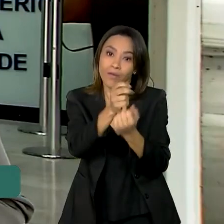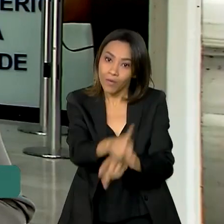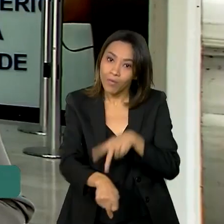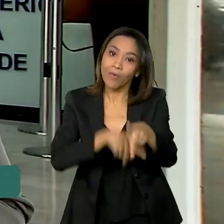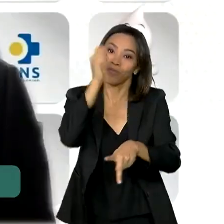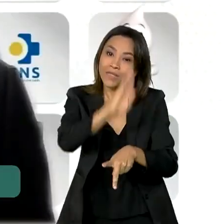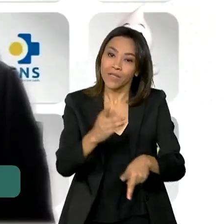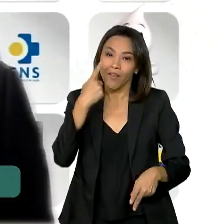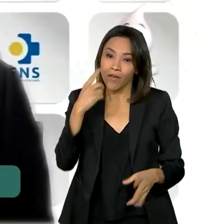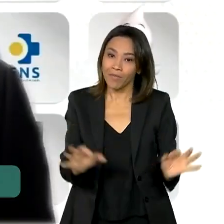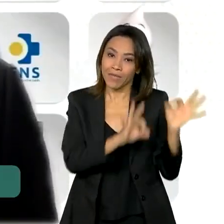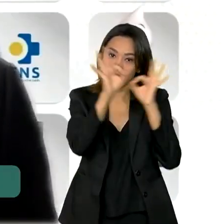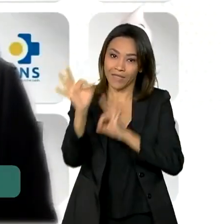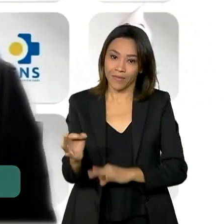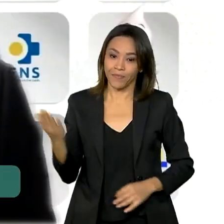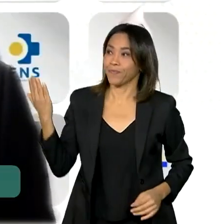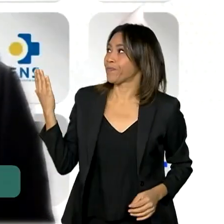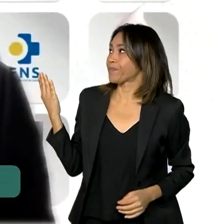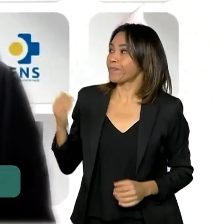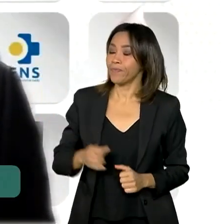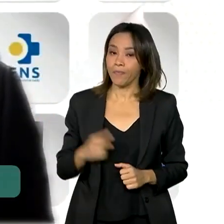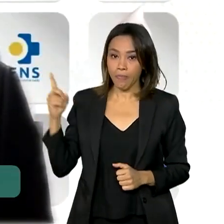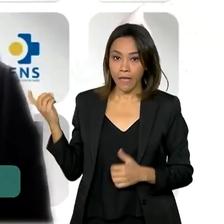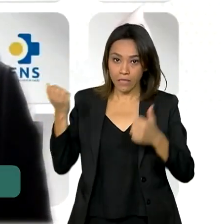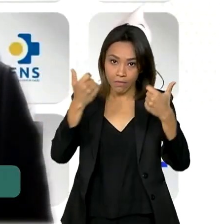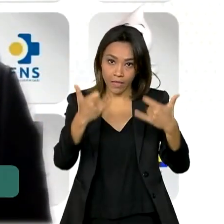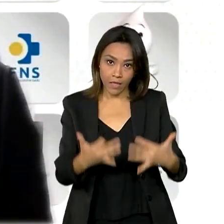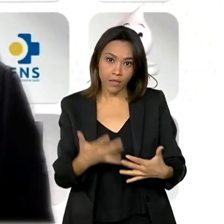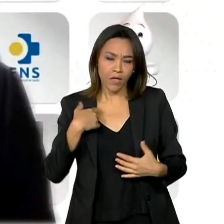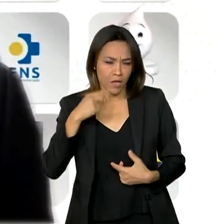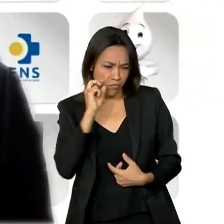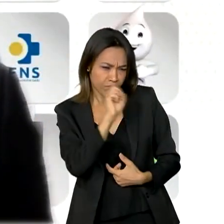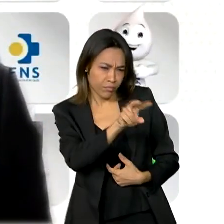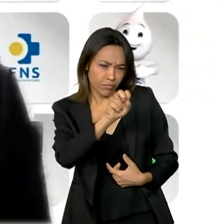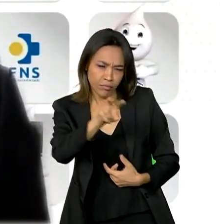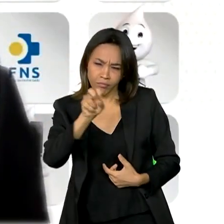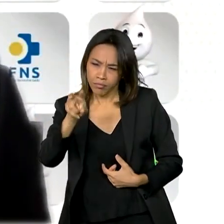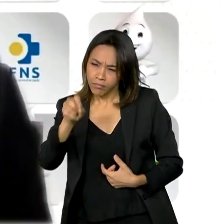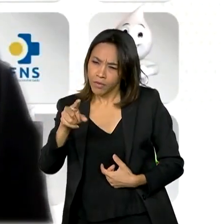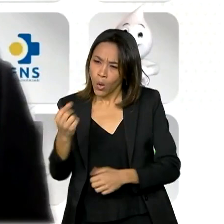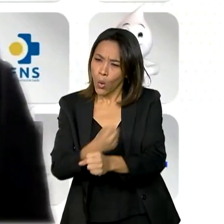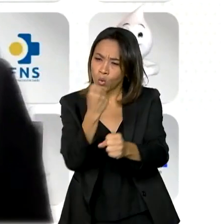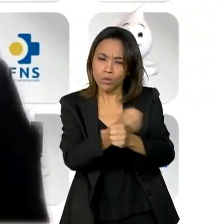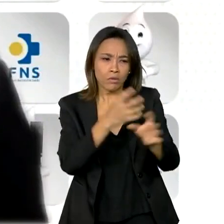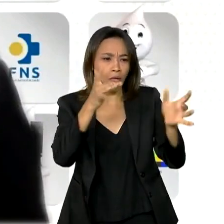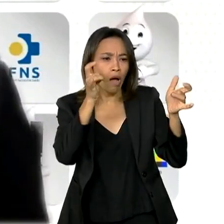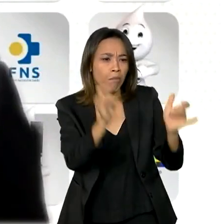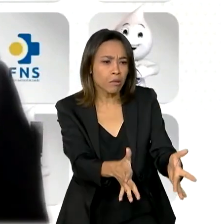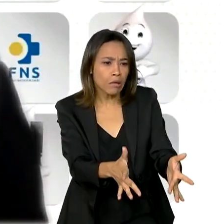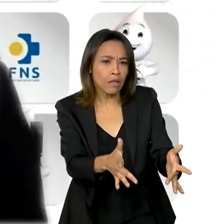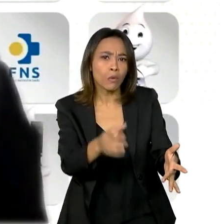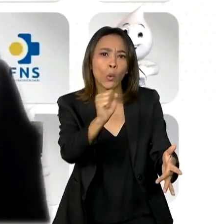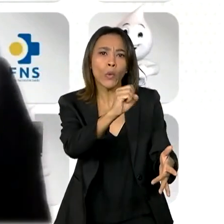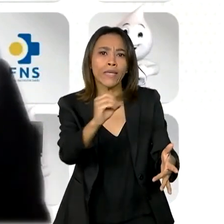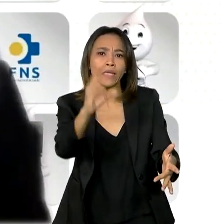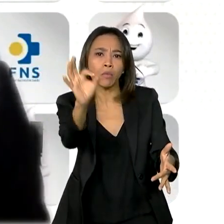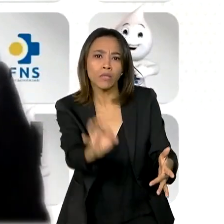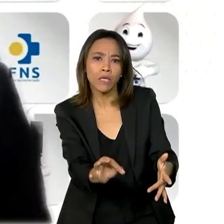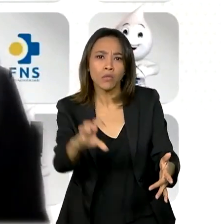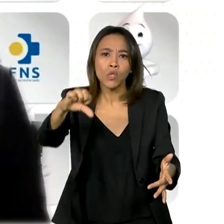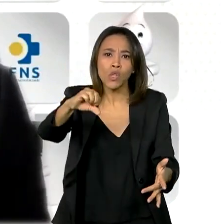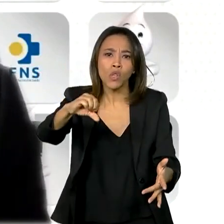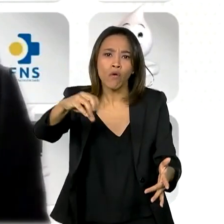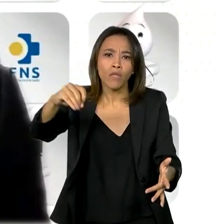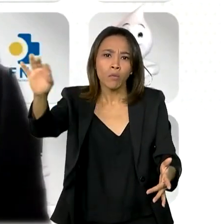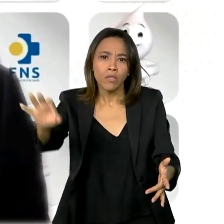assistir. Muitas das vezes a gente já encontrou aqui obras com 70%, com 80%. E que não foram finalizadas. Então falta tão pouco,